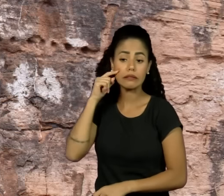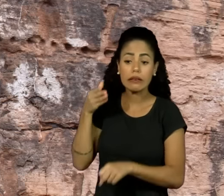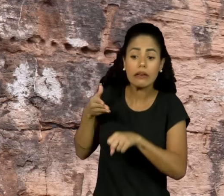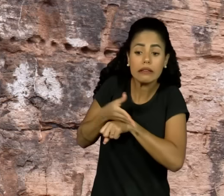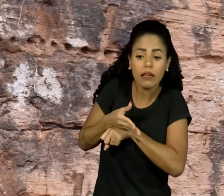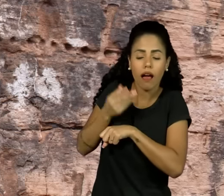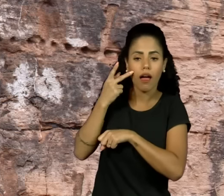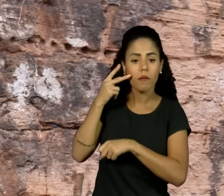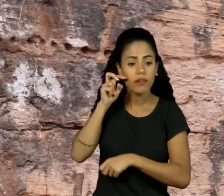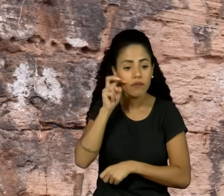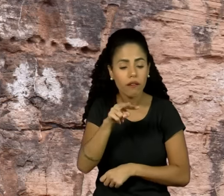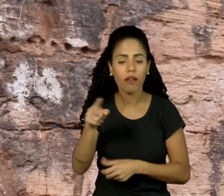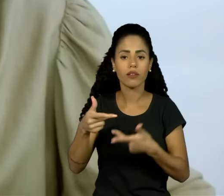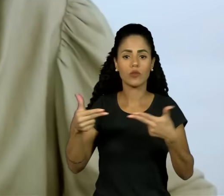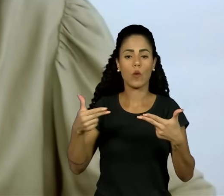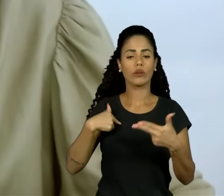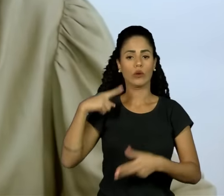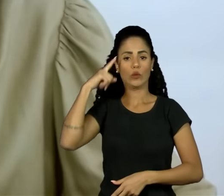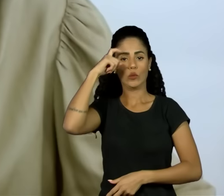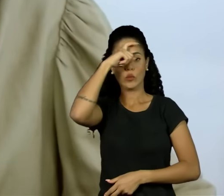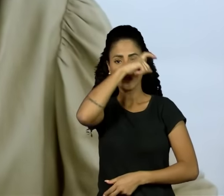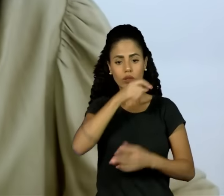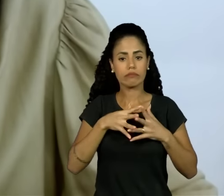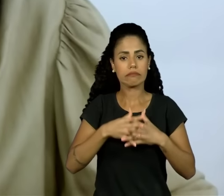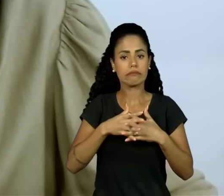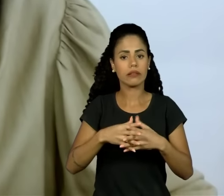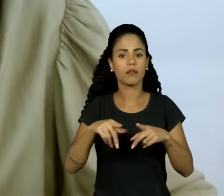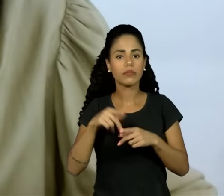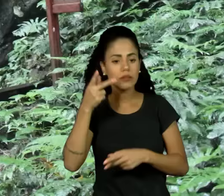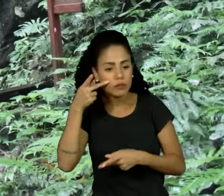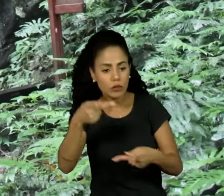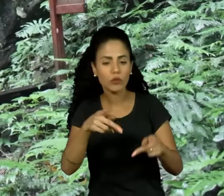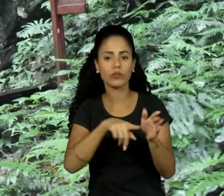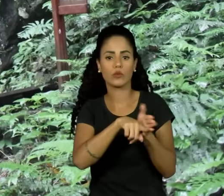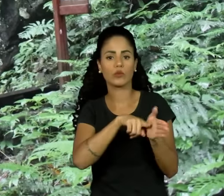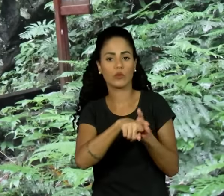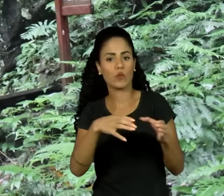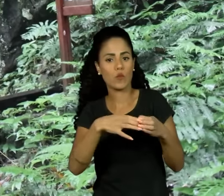público, isso dificulta o acesso dos turistas e dos pesquisadores também.